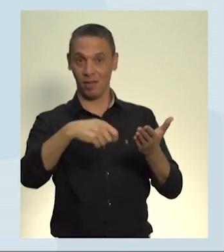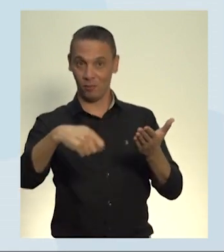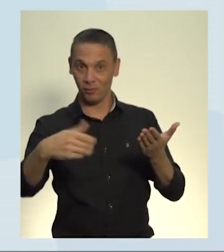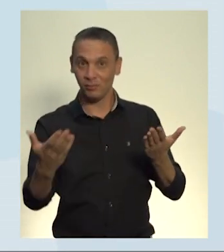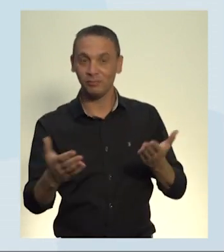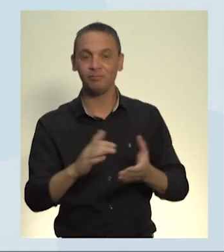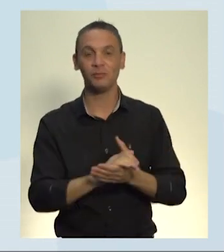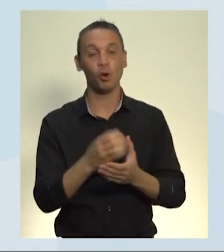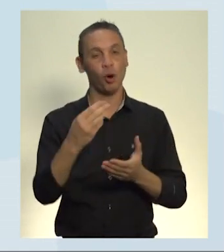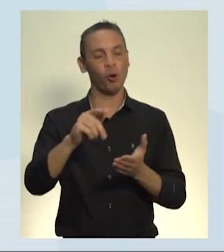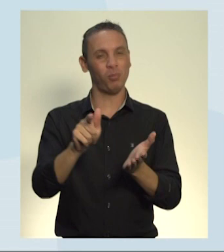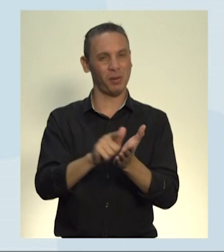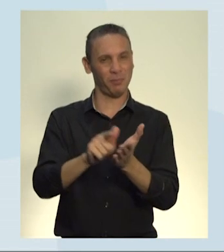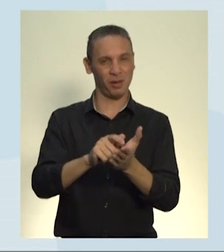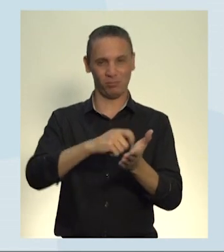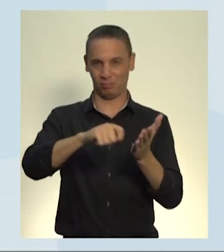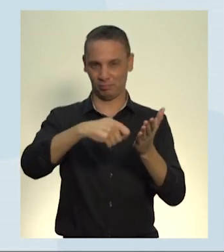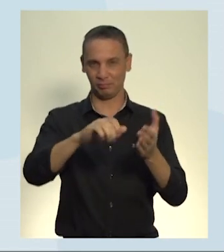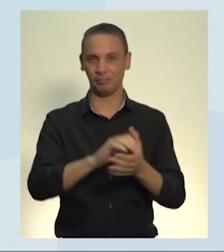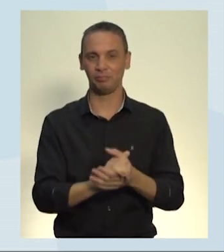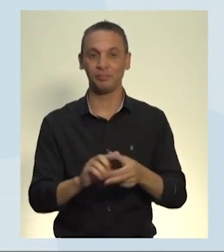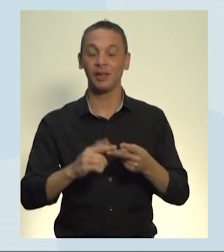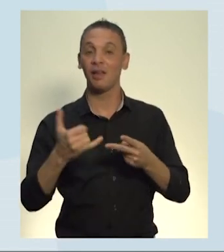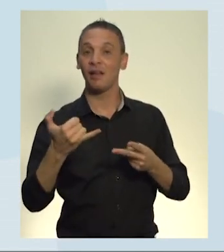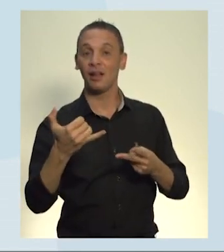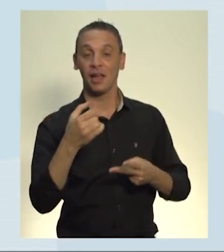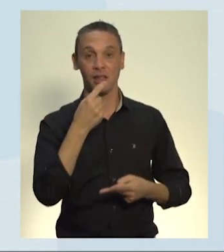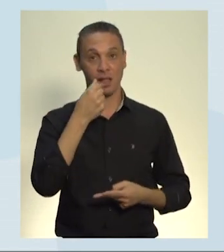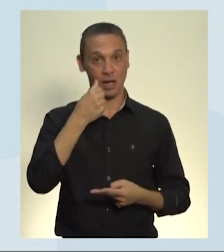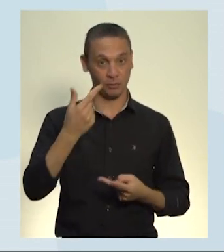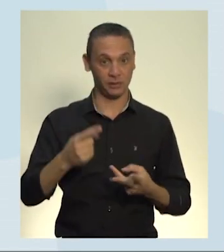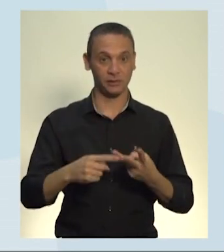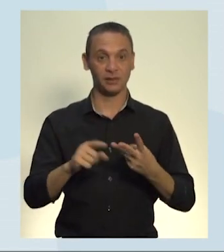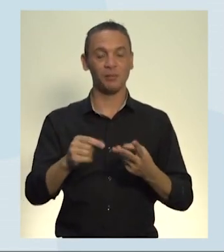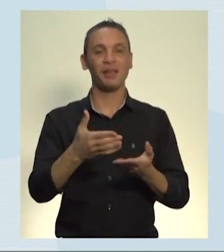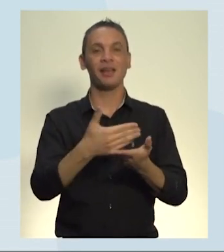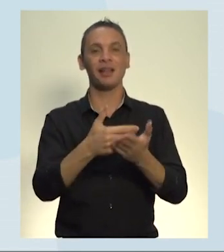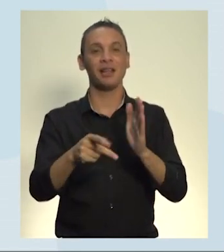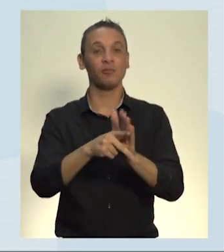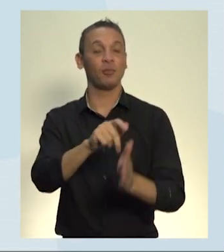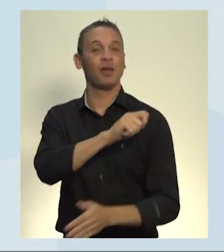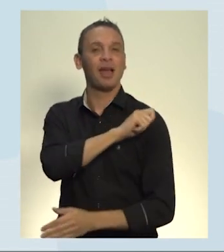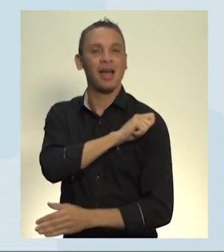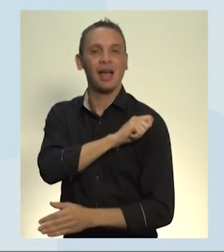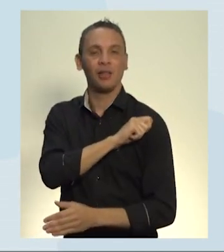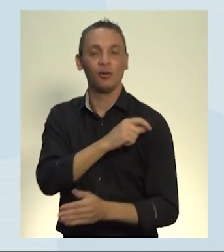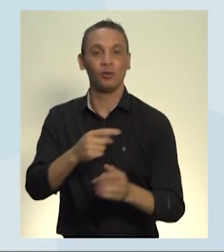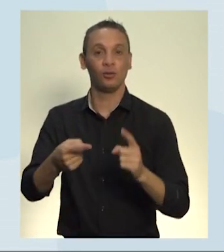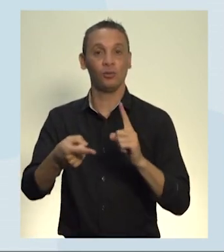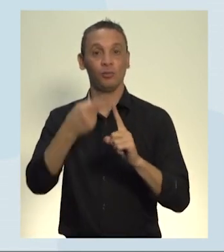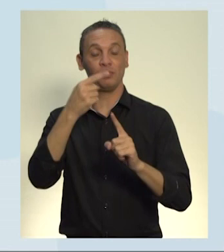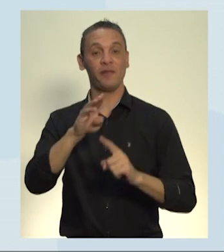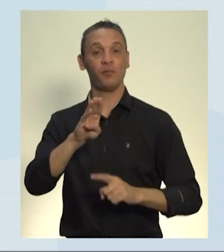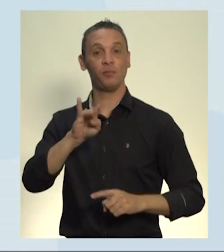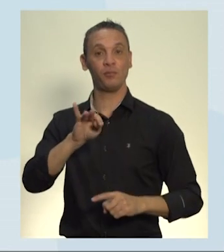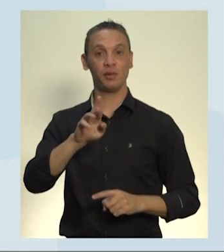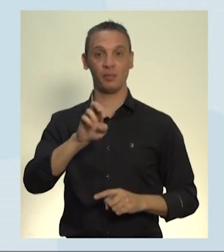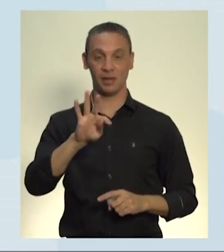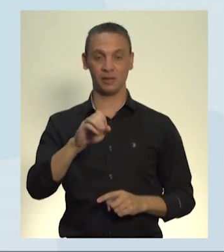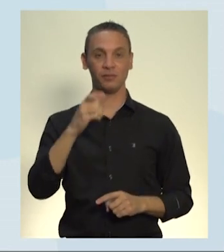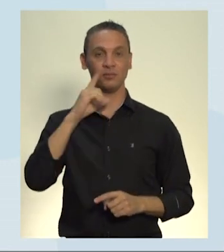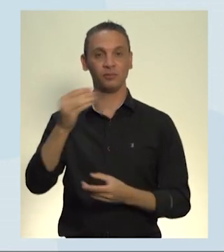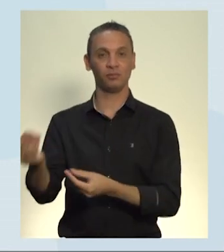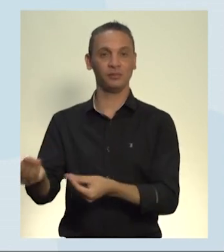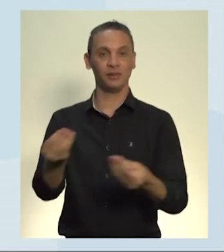um caderno ou uma folha de papel, caneta ou lápis, e o caderno do aluno do primeiro bimestre que vocês